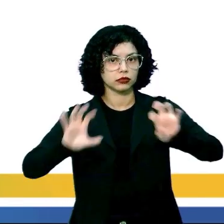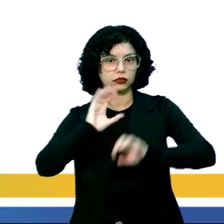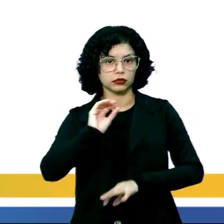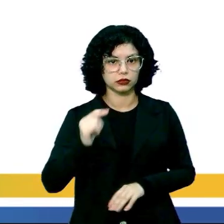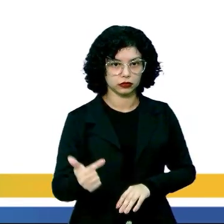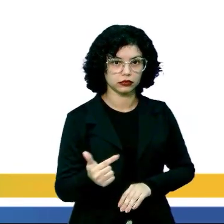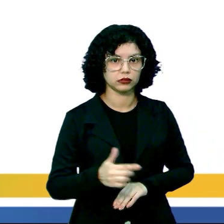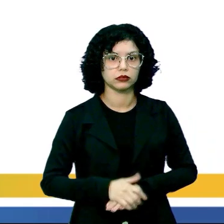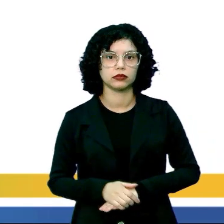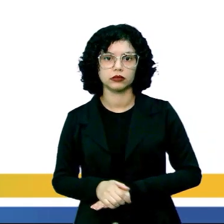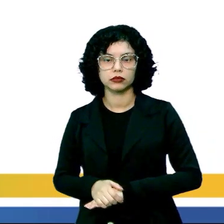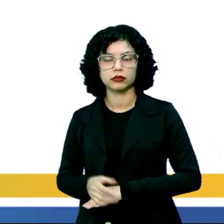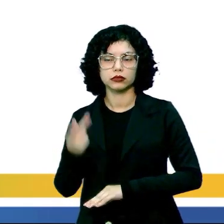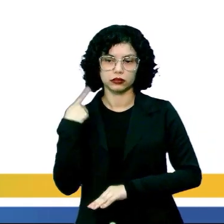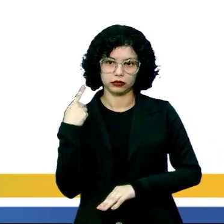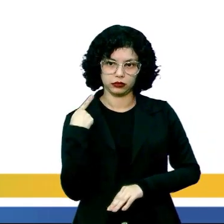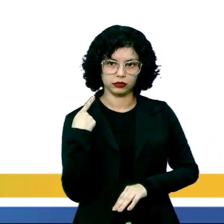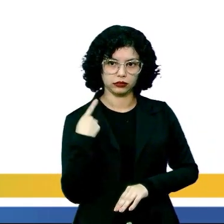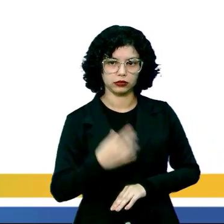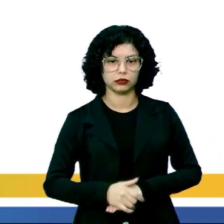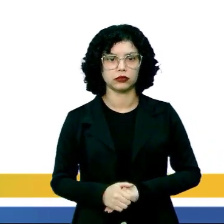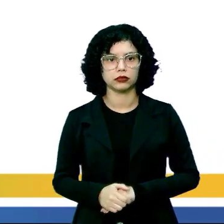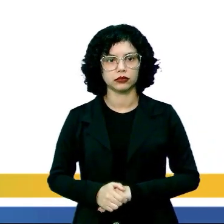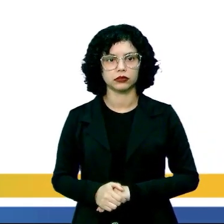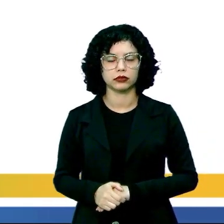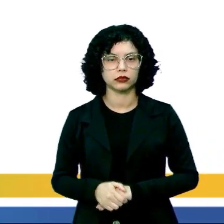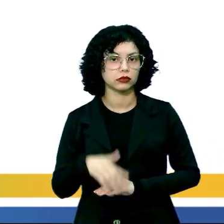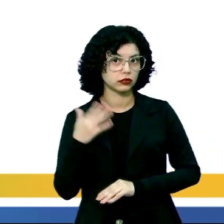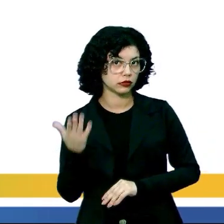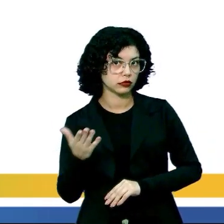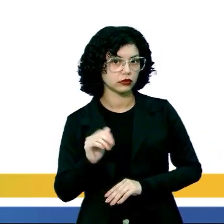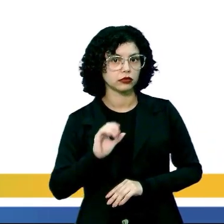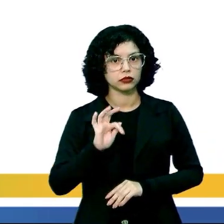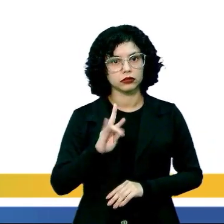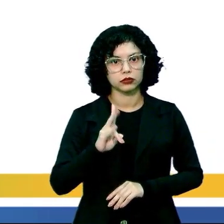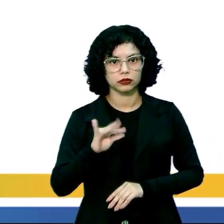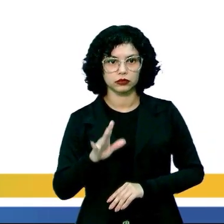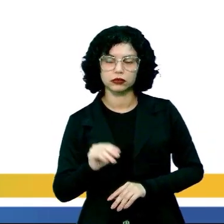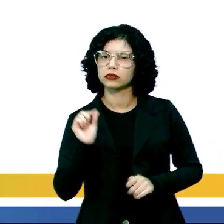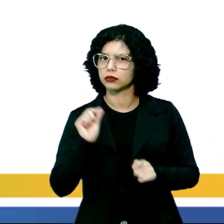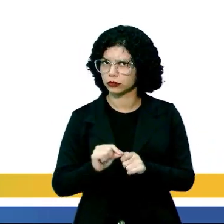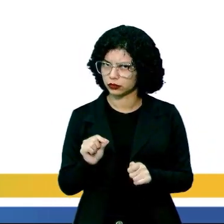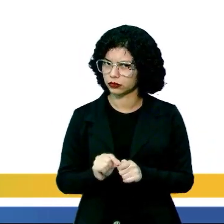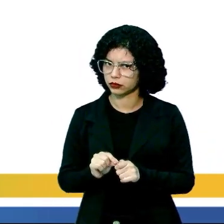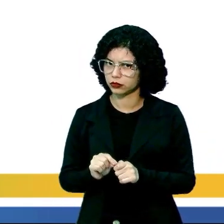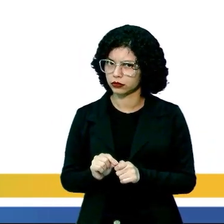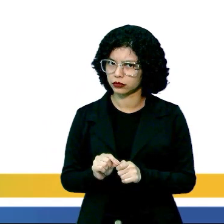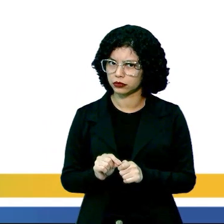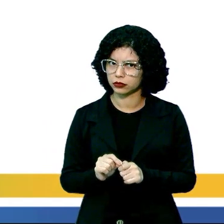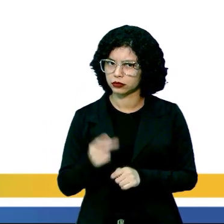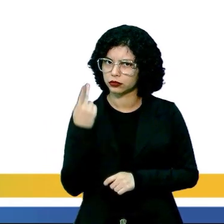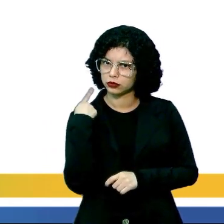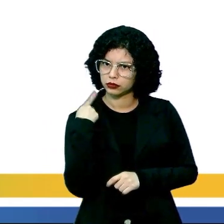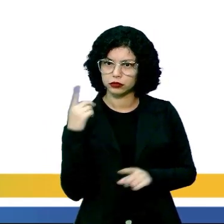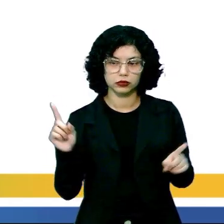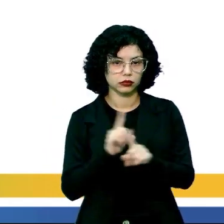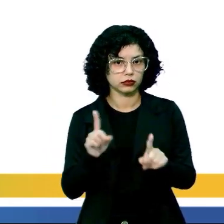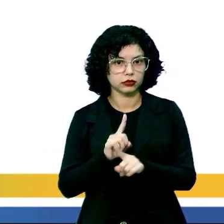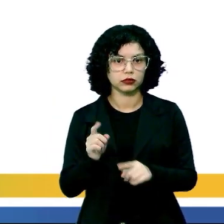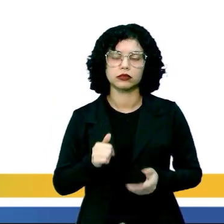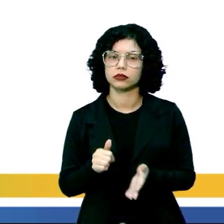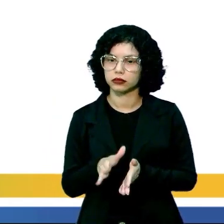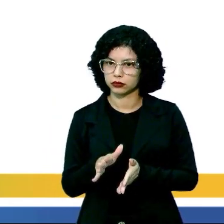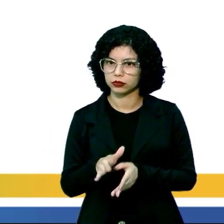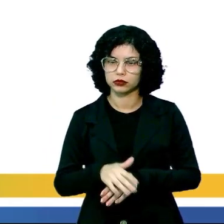gás, oxigênio e nutriente dos pulmões. E aí, as artérias coronárias fazem os nutrientes dos pulmões? Não, nem tanto,